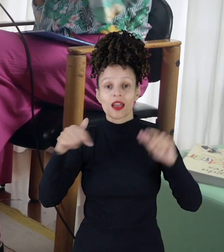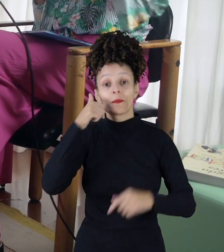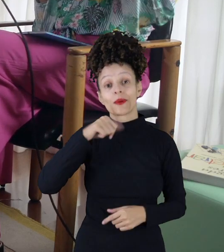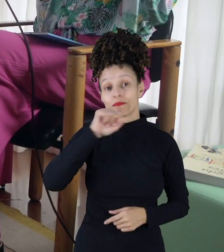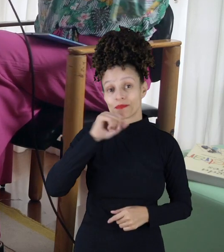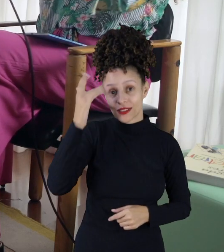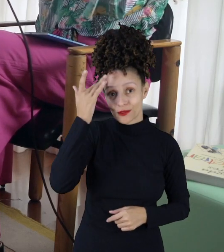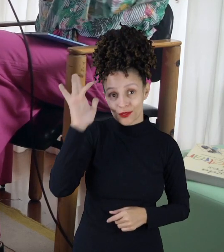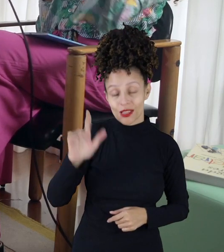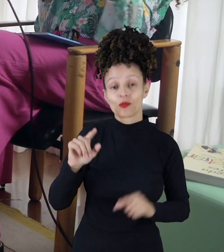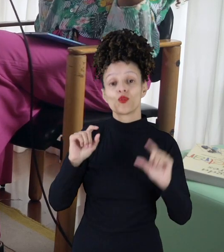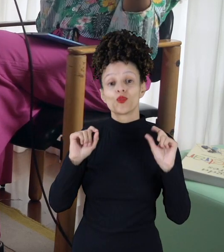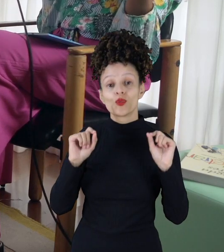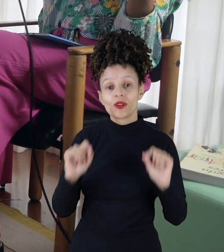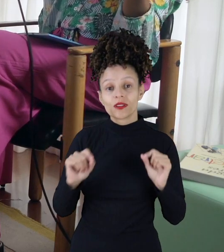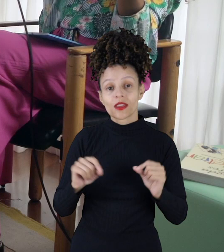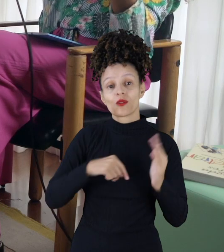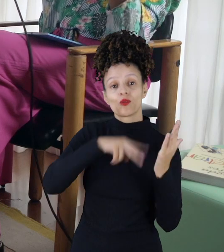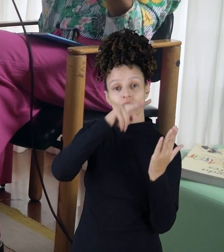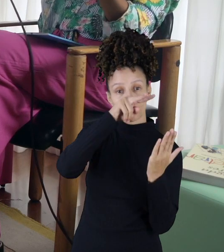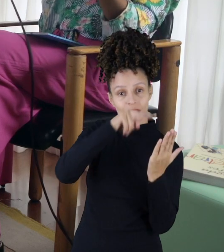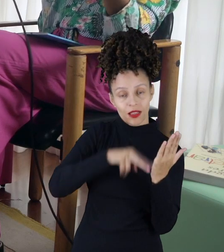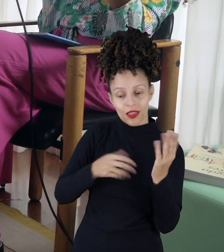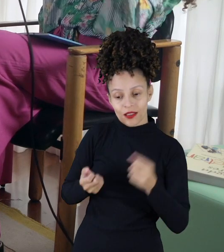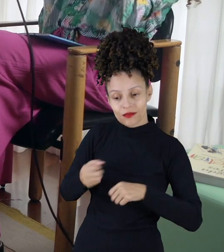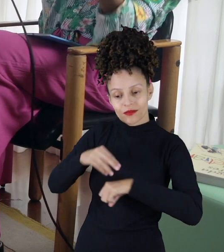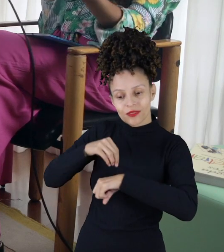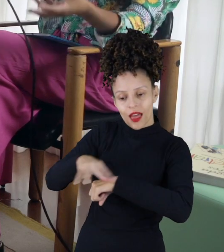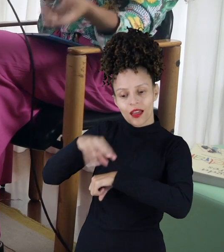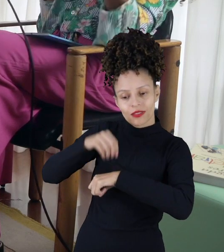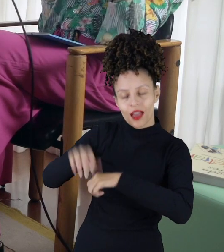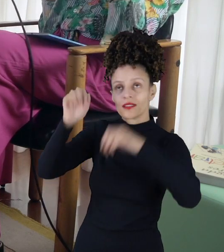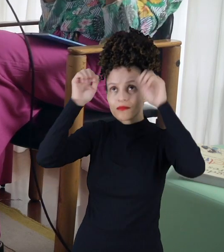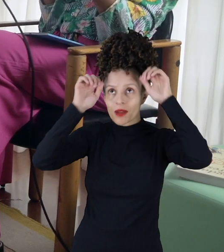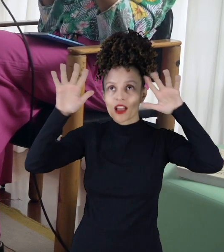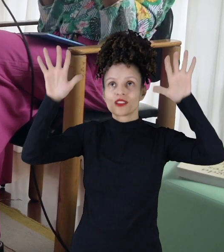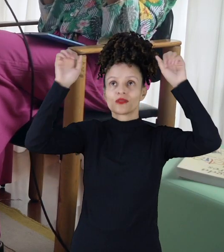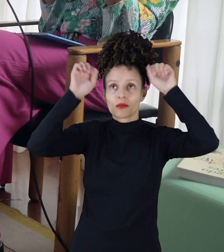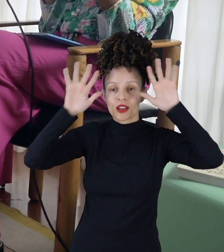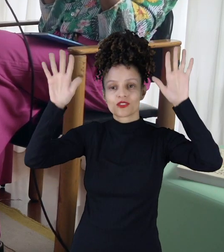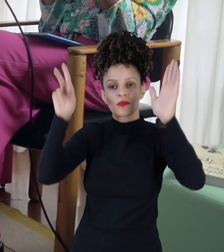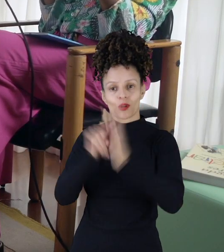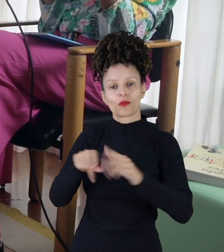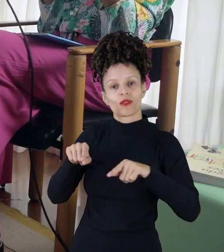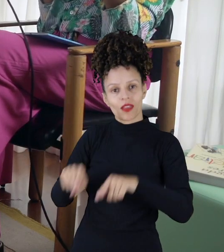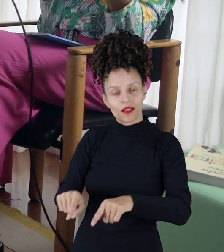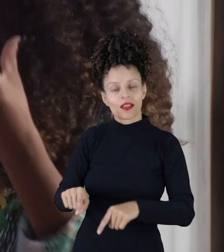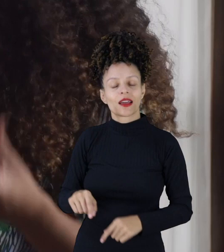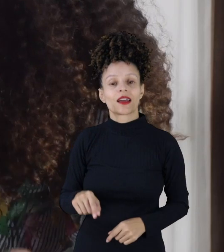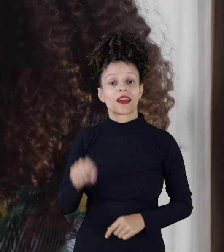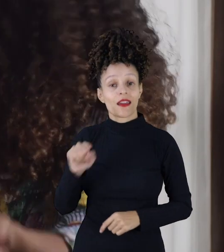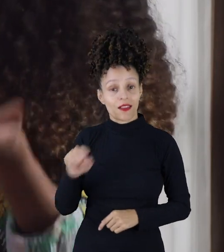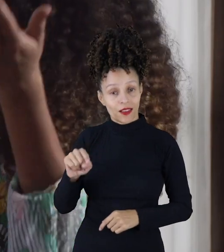Kyo-san. Então, o que a mamãe não sabe, o quanto o ler nutre o imaginário dessa criança. O que ela